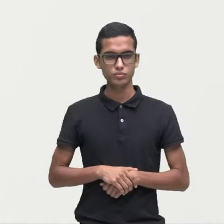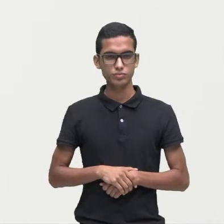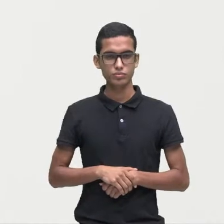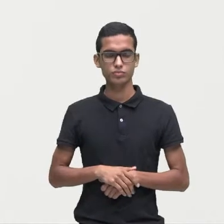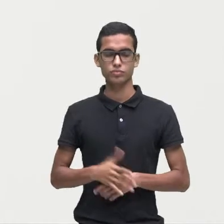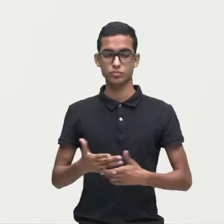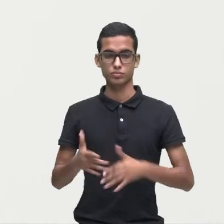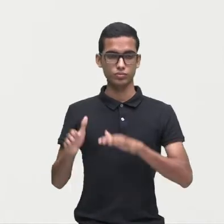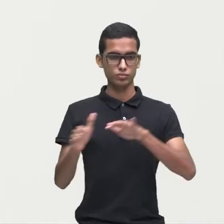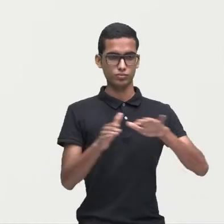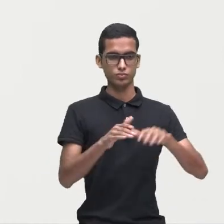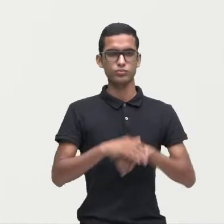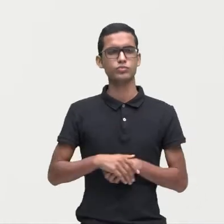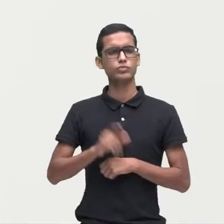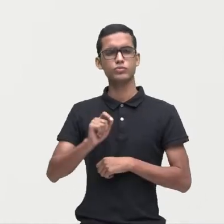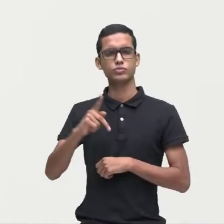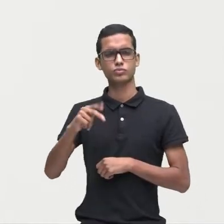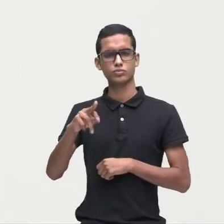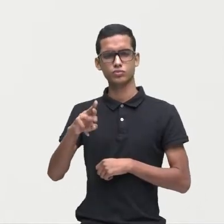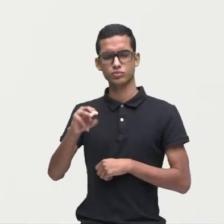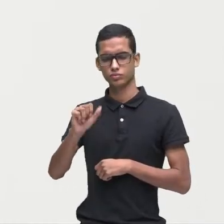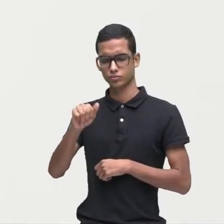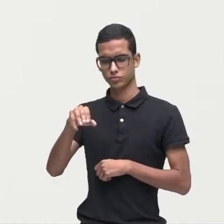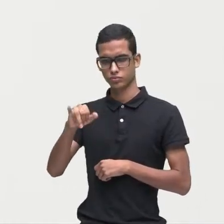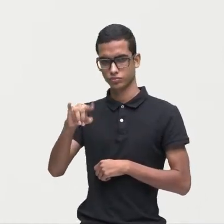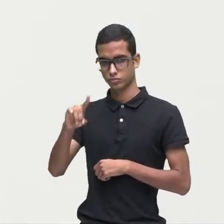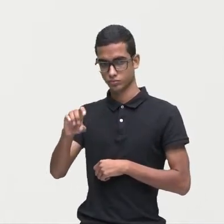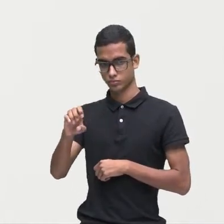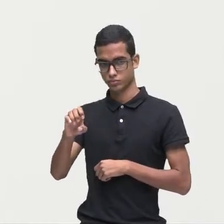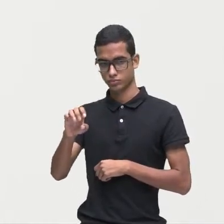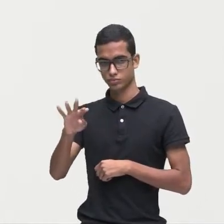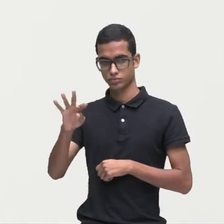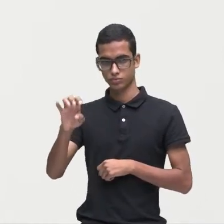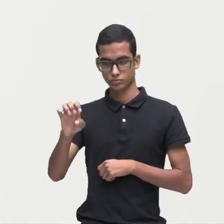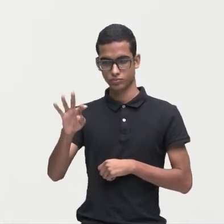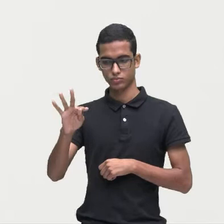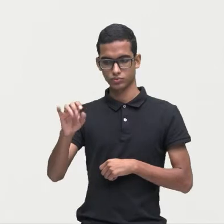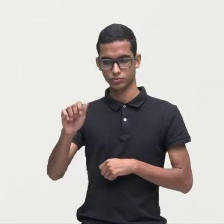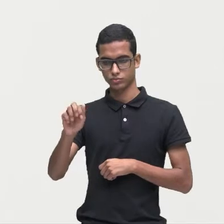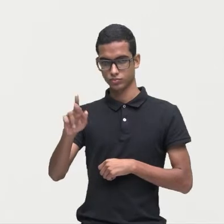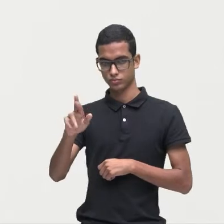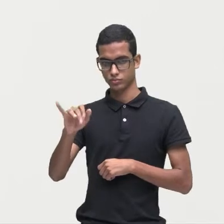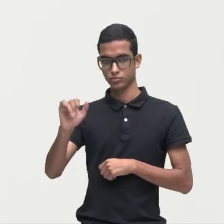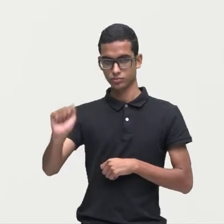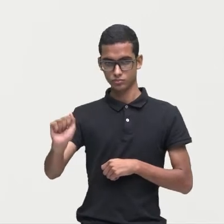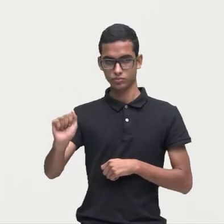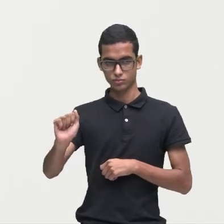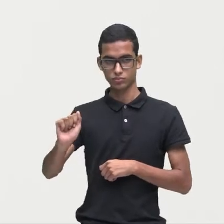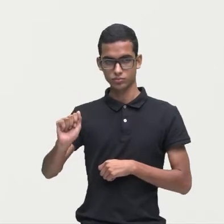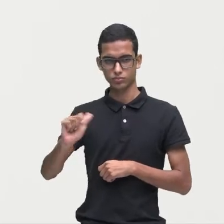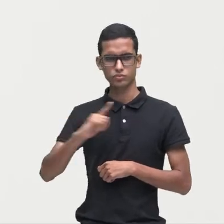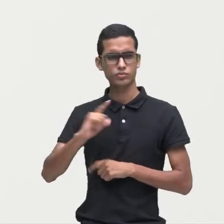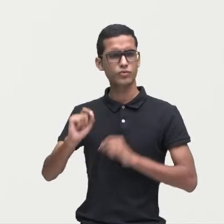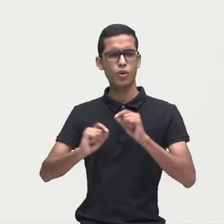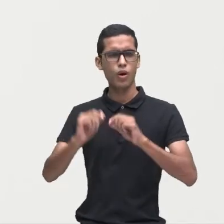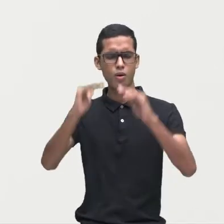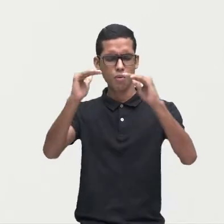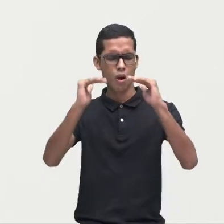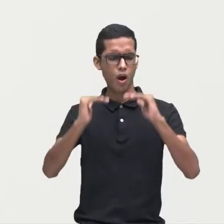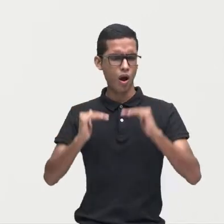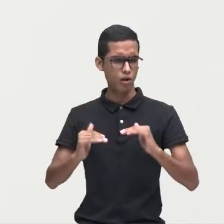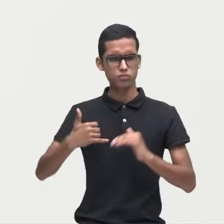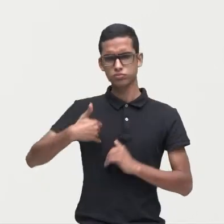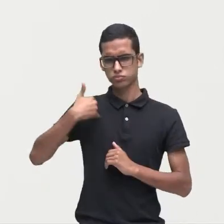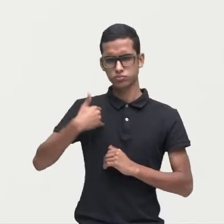uma pirâmide etária. Tá? O que é uma pirâmide etária? É uma ilustração gráfica que mostra a